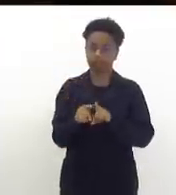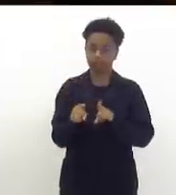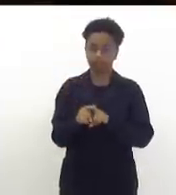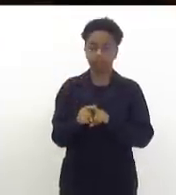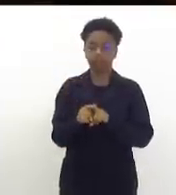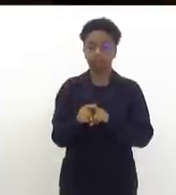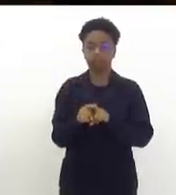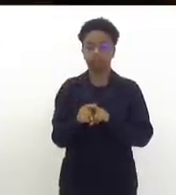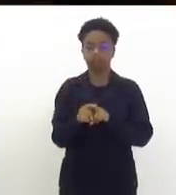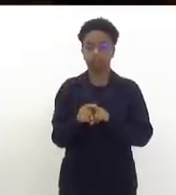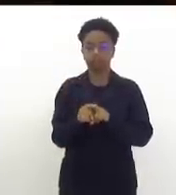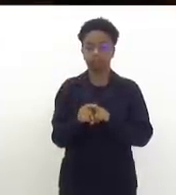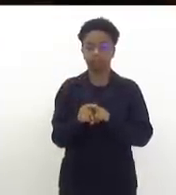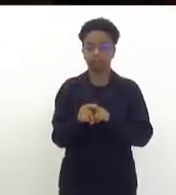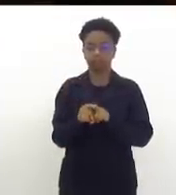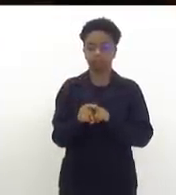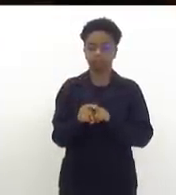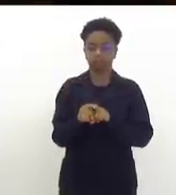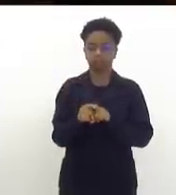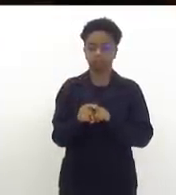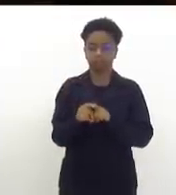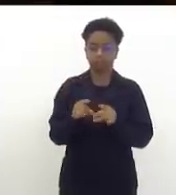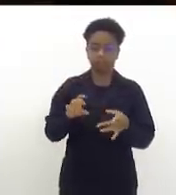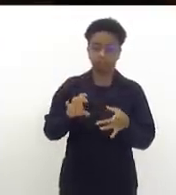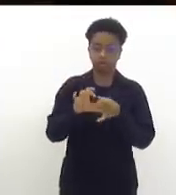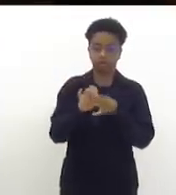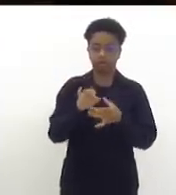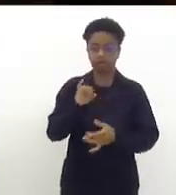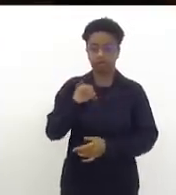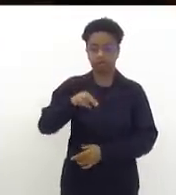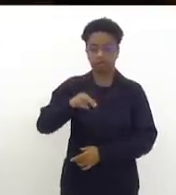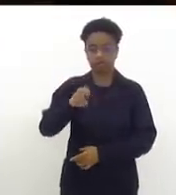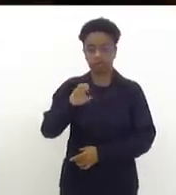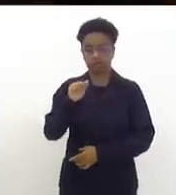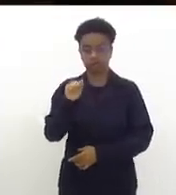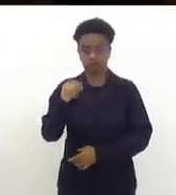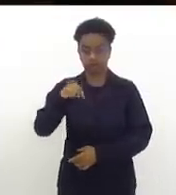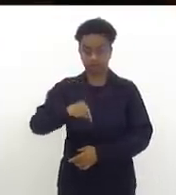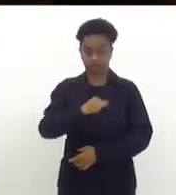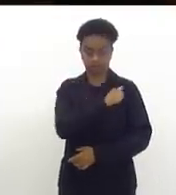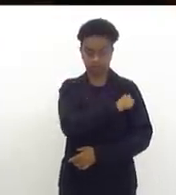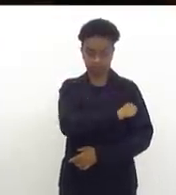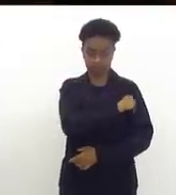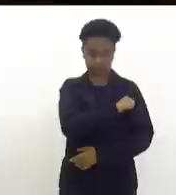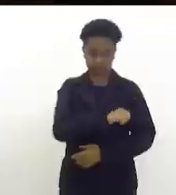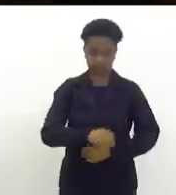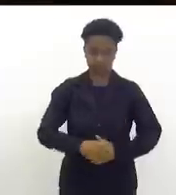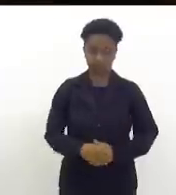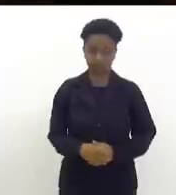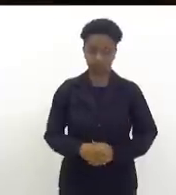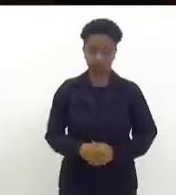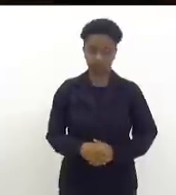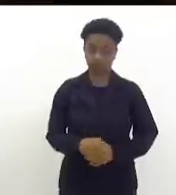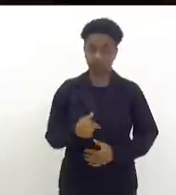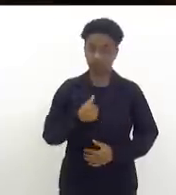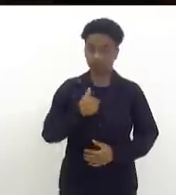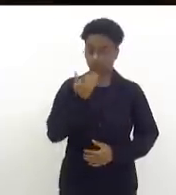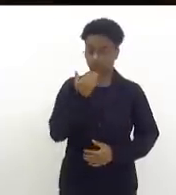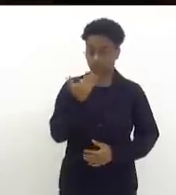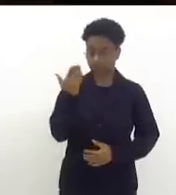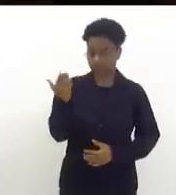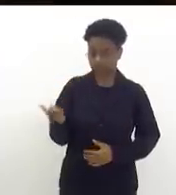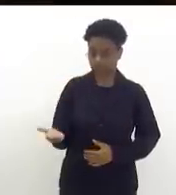conseguinte comanda o Enéa no âmbito do Estado do Rio de Janeiro Vem Fazer um apelo